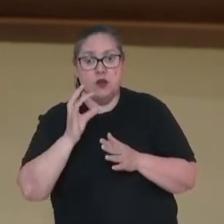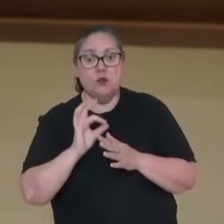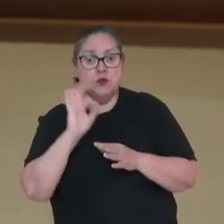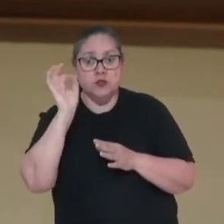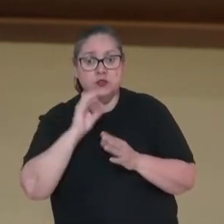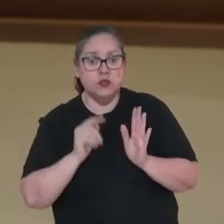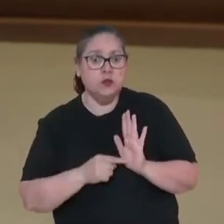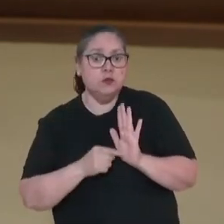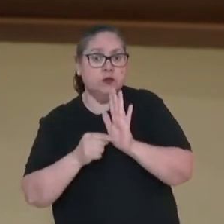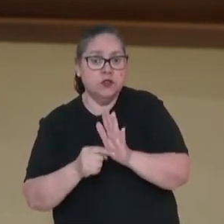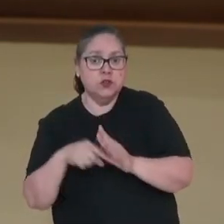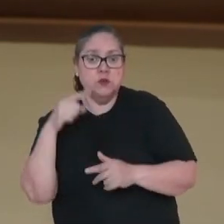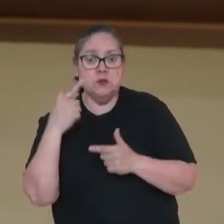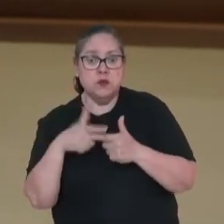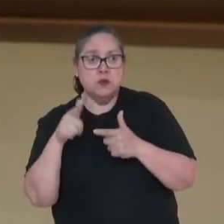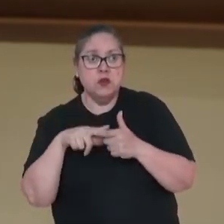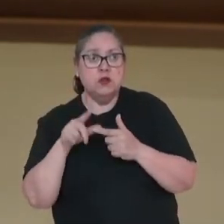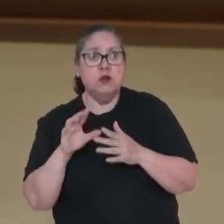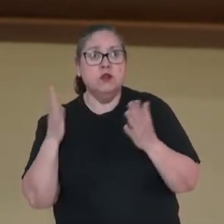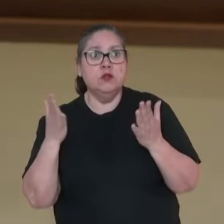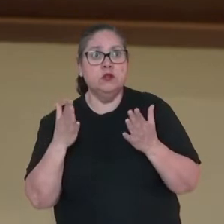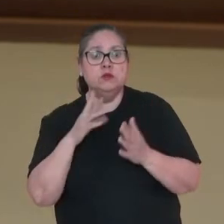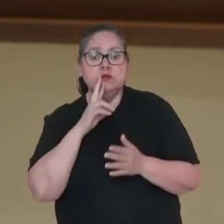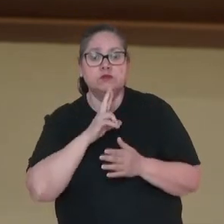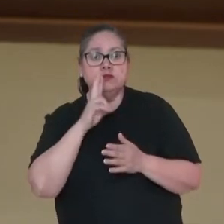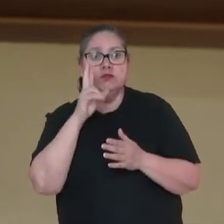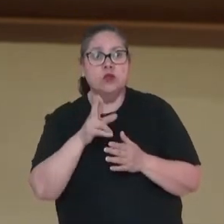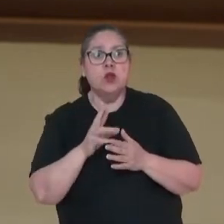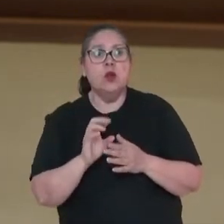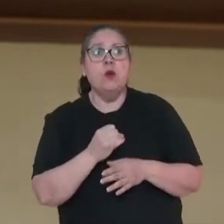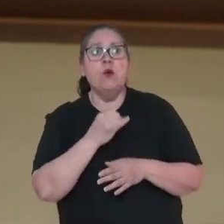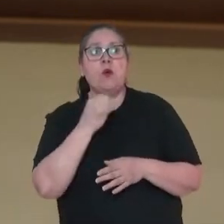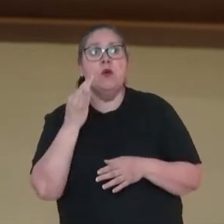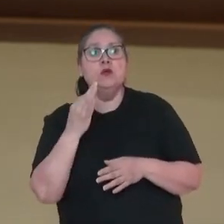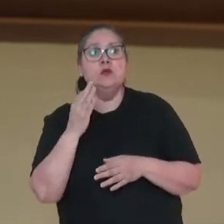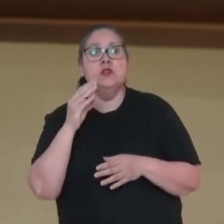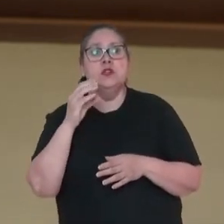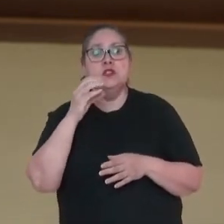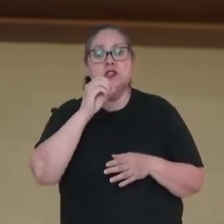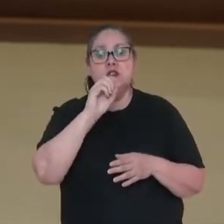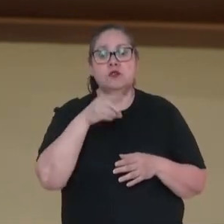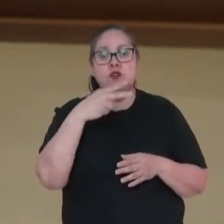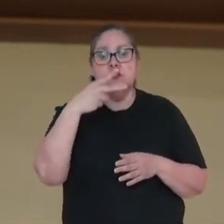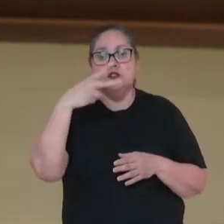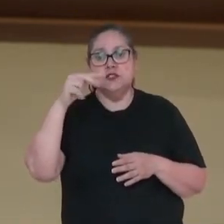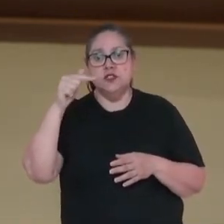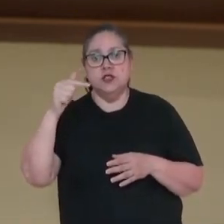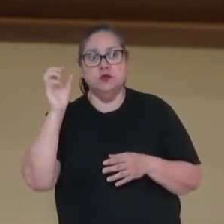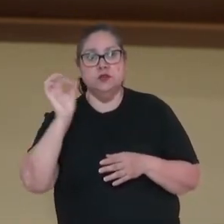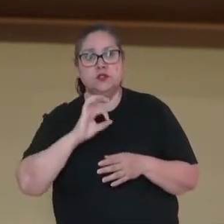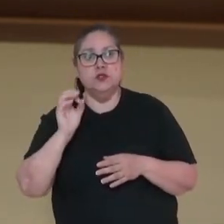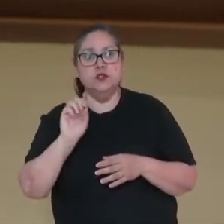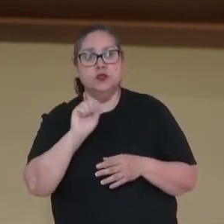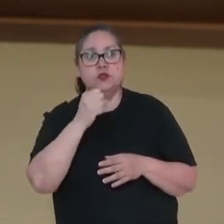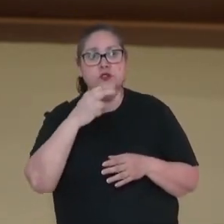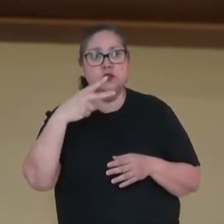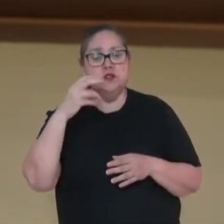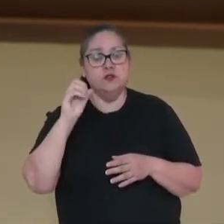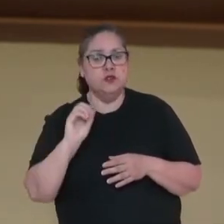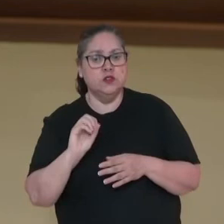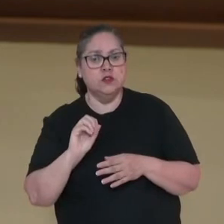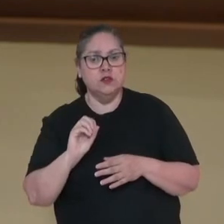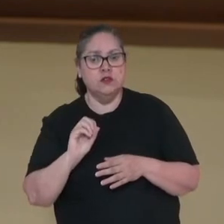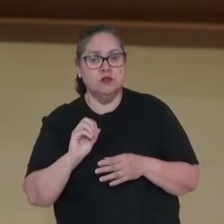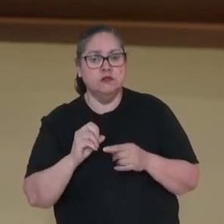do que apresenta defeito. Agora é só eu responder. Quanto é 0,27% de 820?